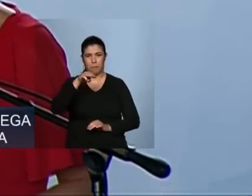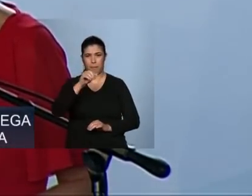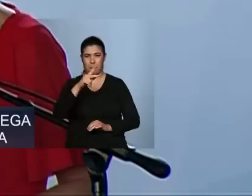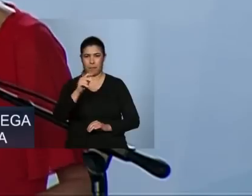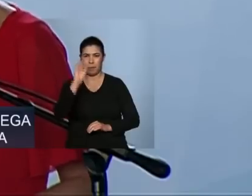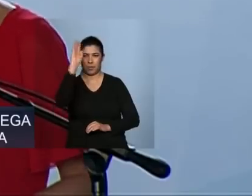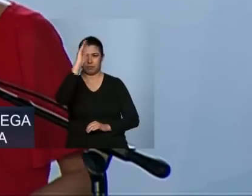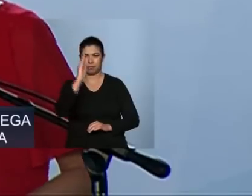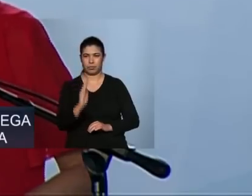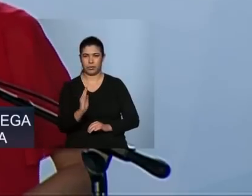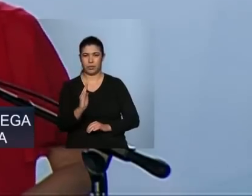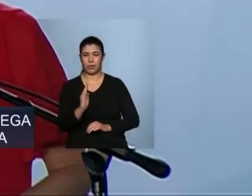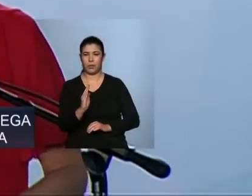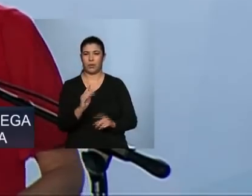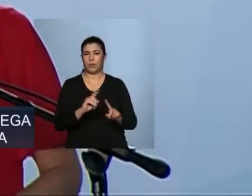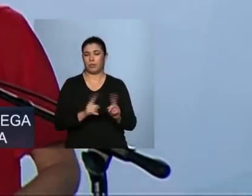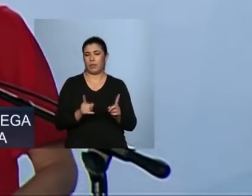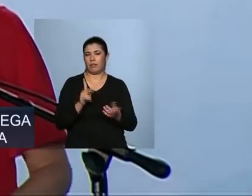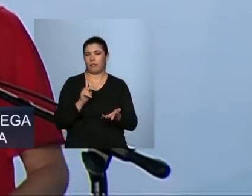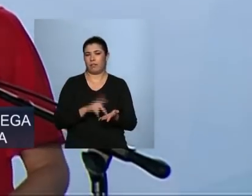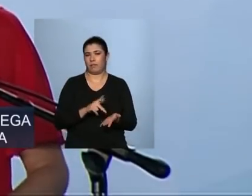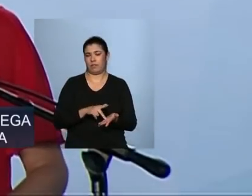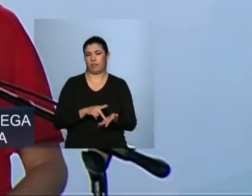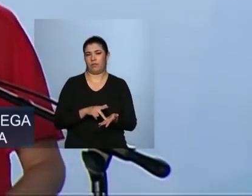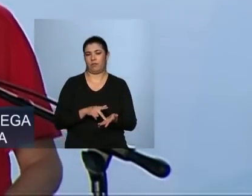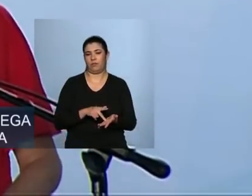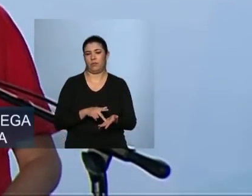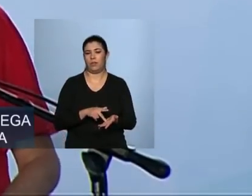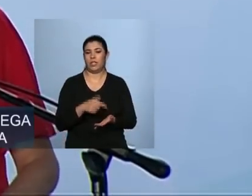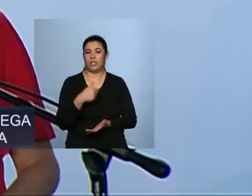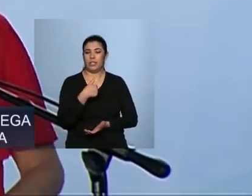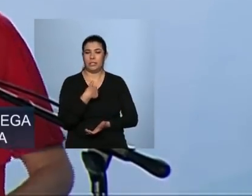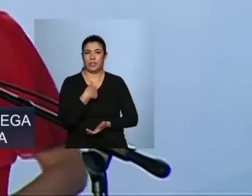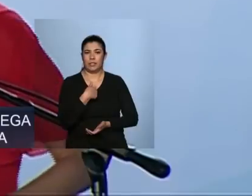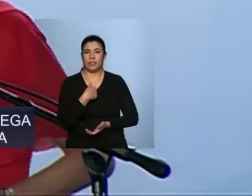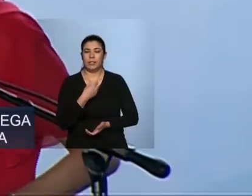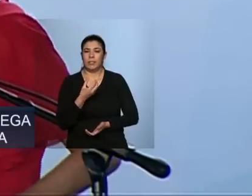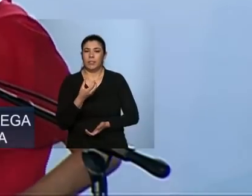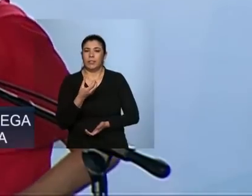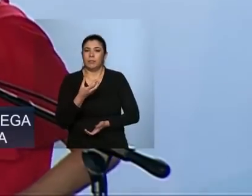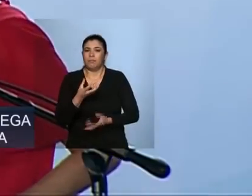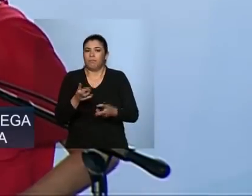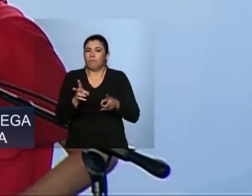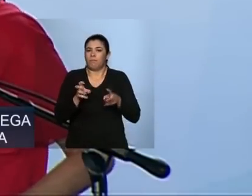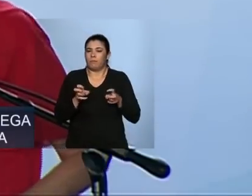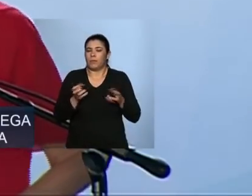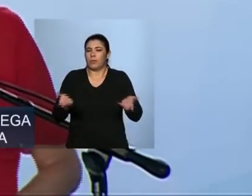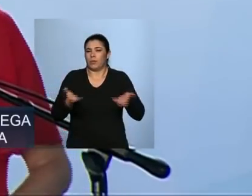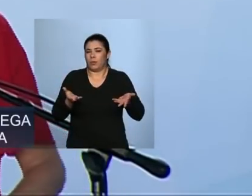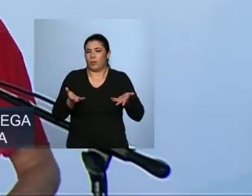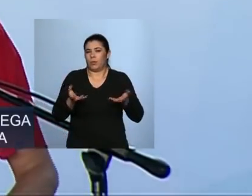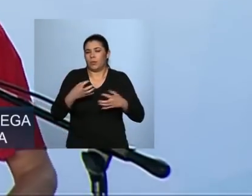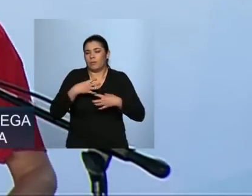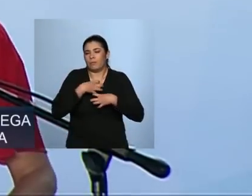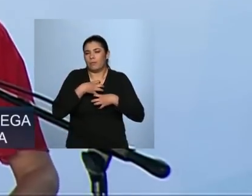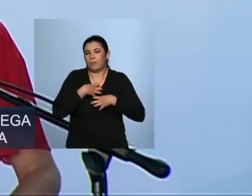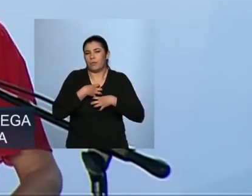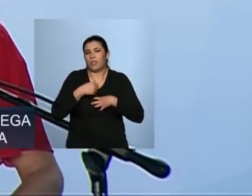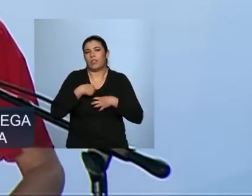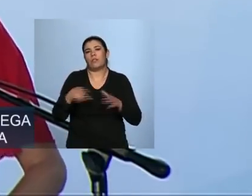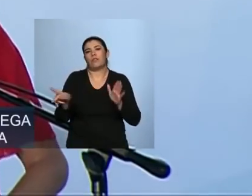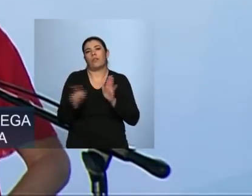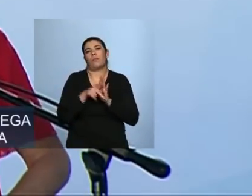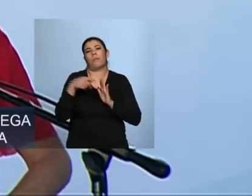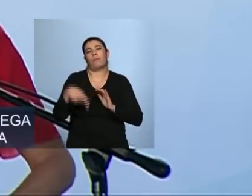mapa e aí eu me considero hoje uma